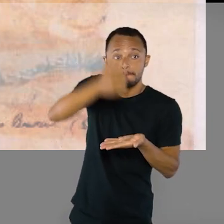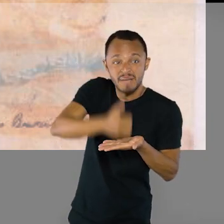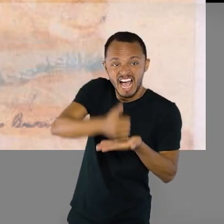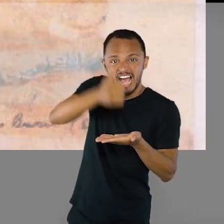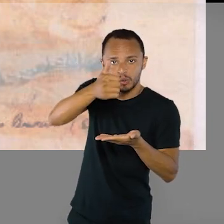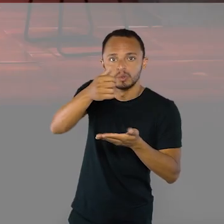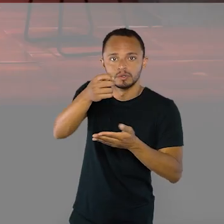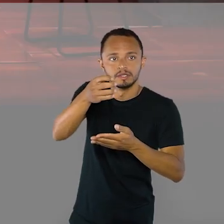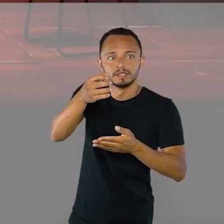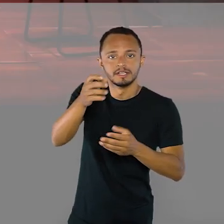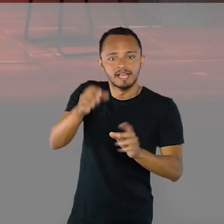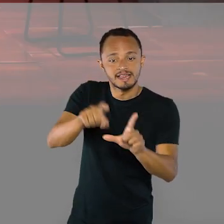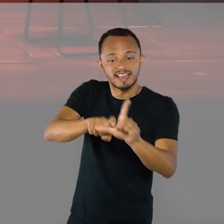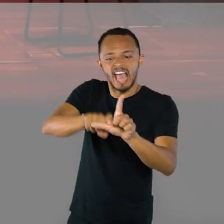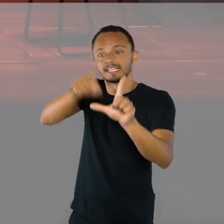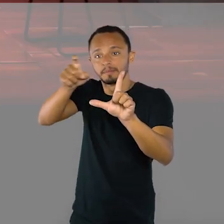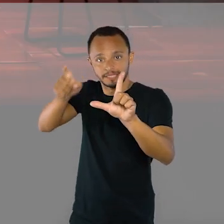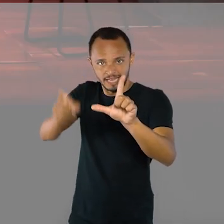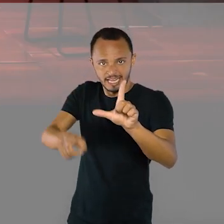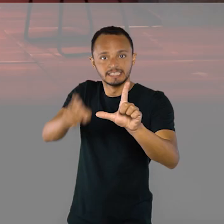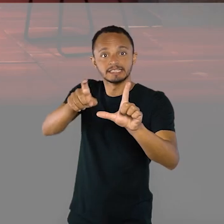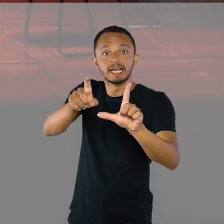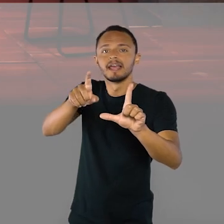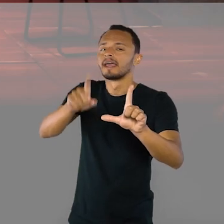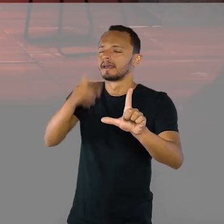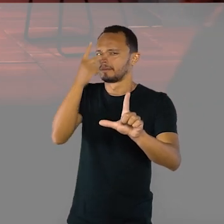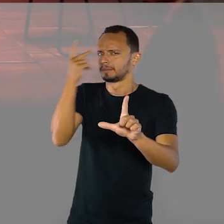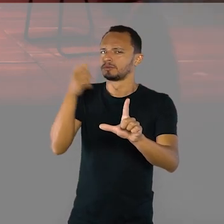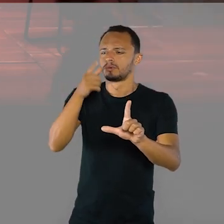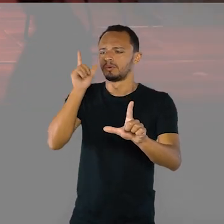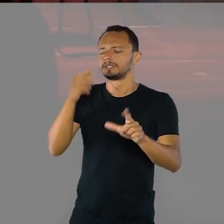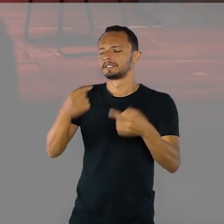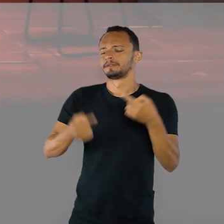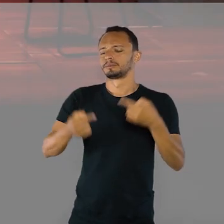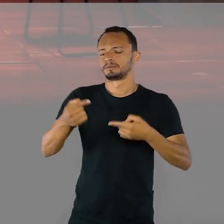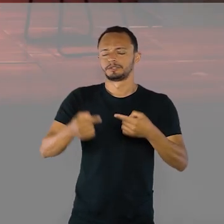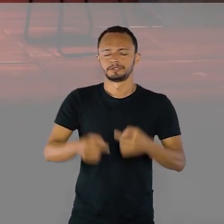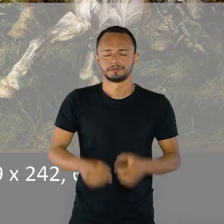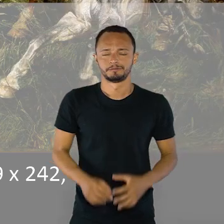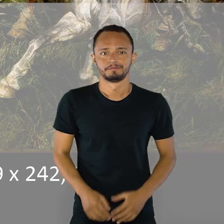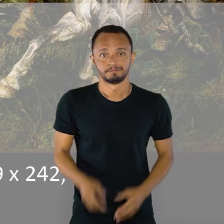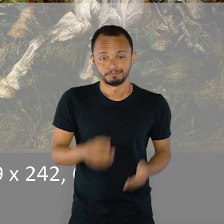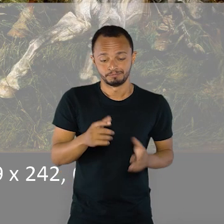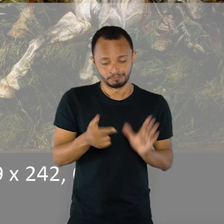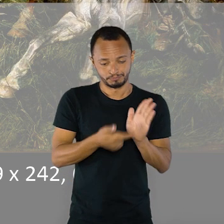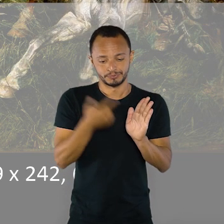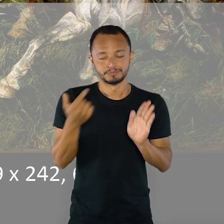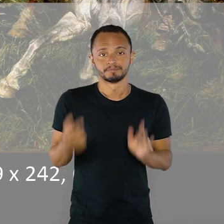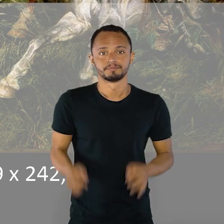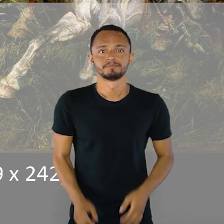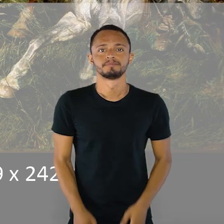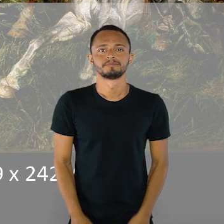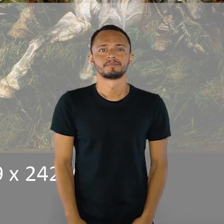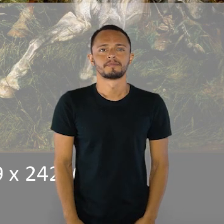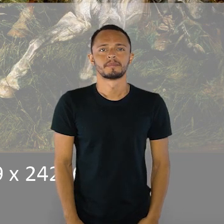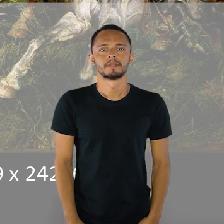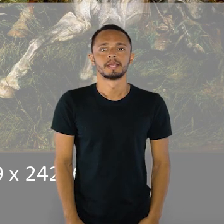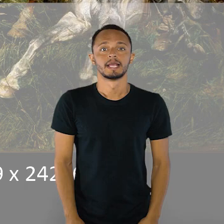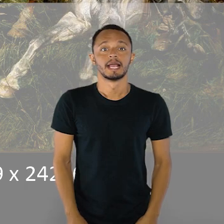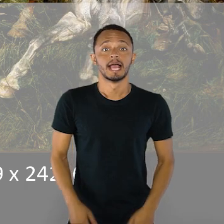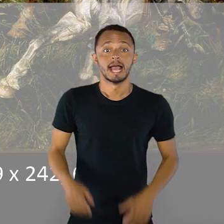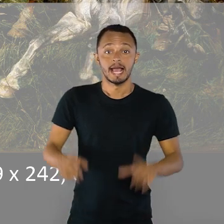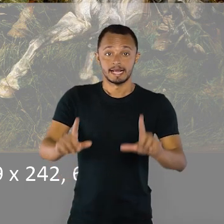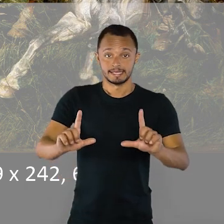estão discutindo isso, eu vi isso ontem, o pessoal discutindo de novo. Pode virar. Essa é a tela na qual o